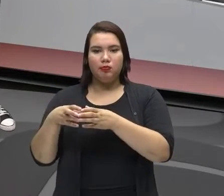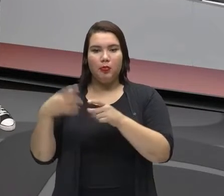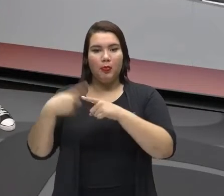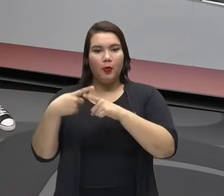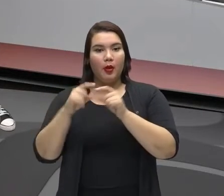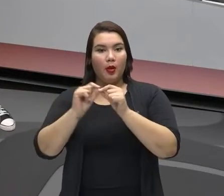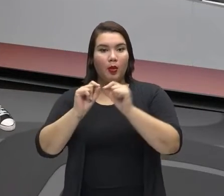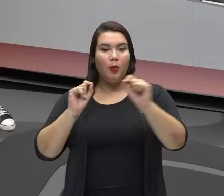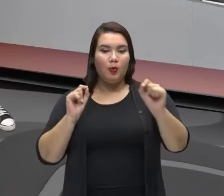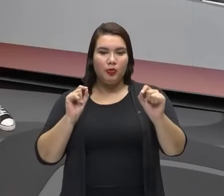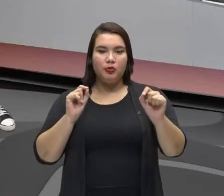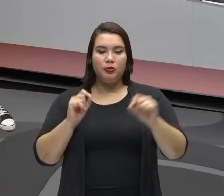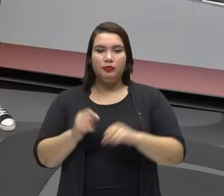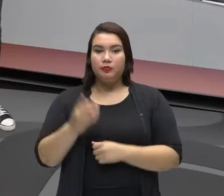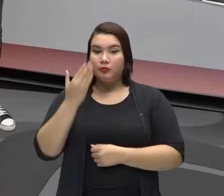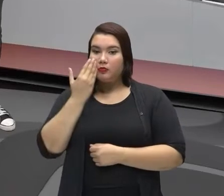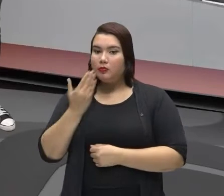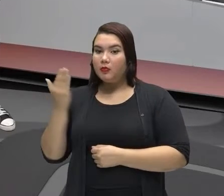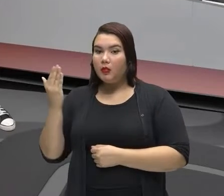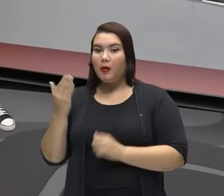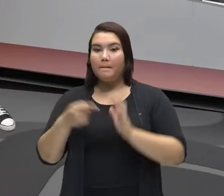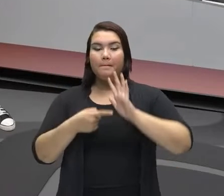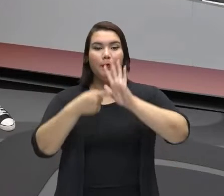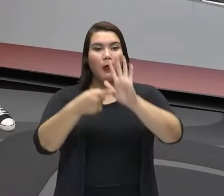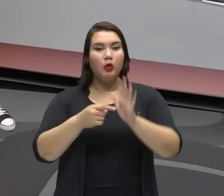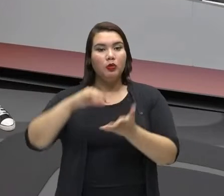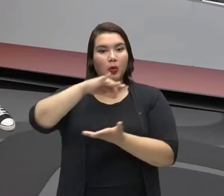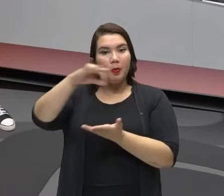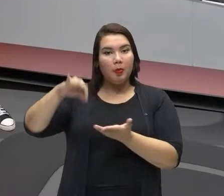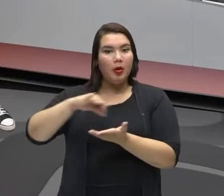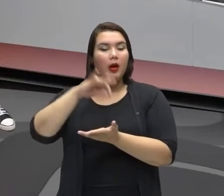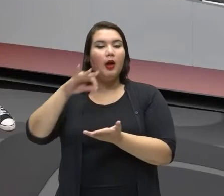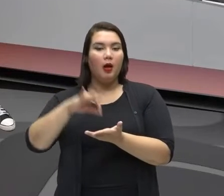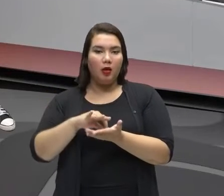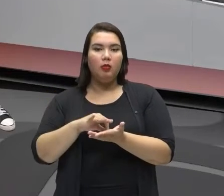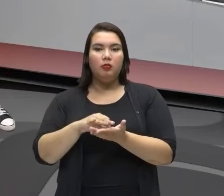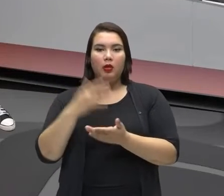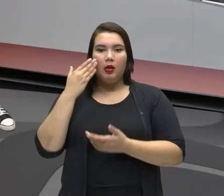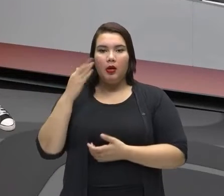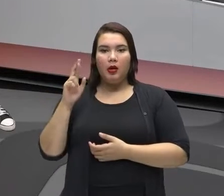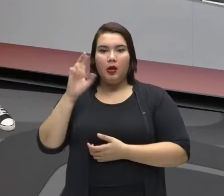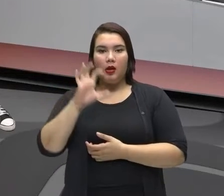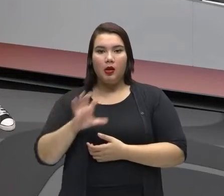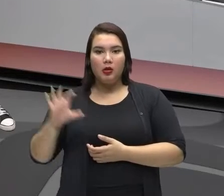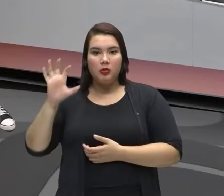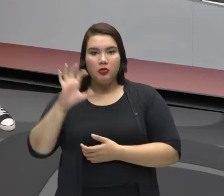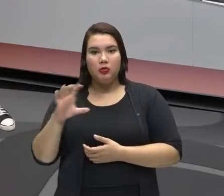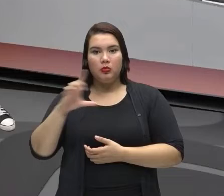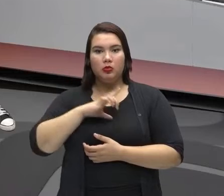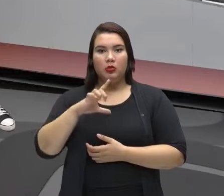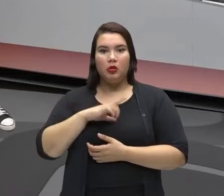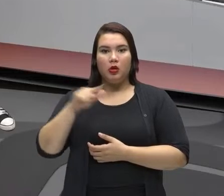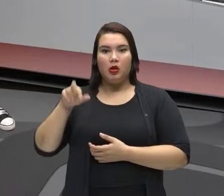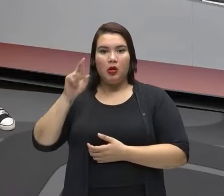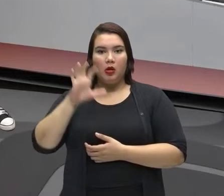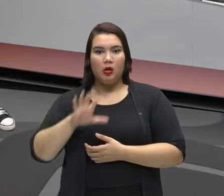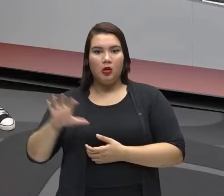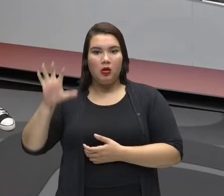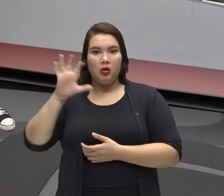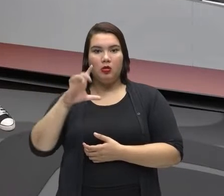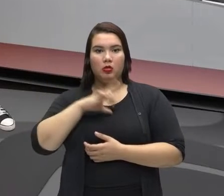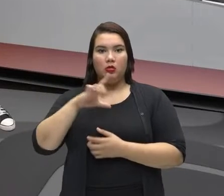esse mapa que o professor trouxe, ó. A gente vai ver aqui a região de Maghreb, sendo essa região mais aqui em